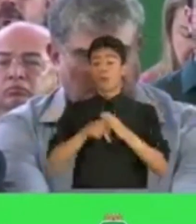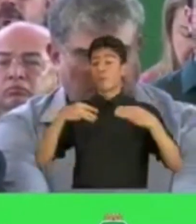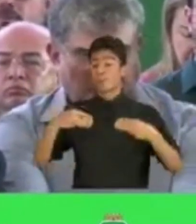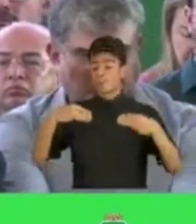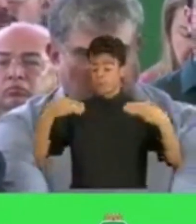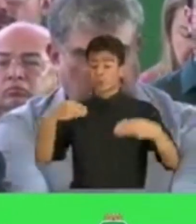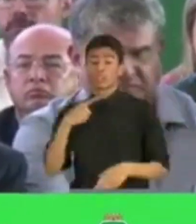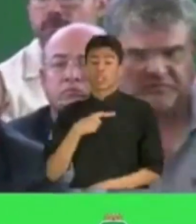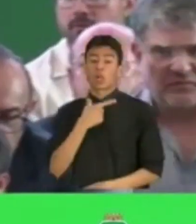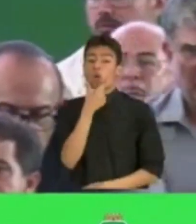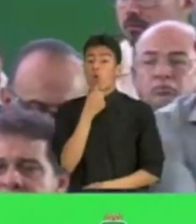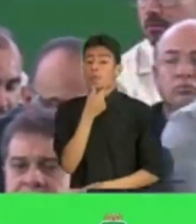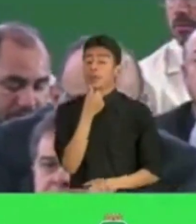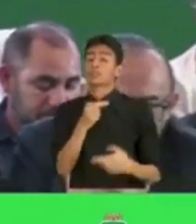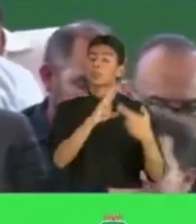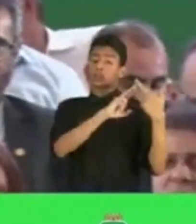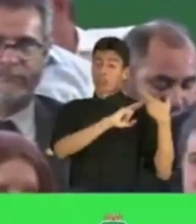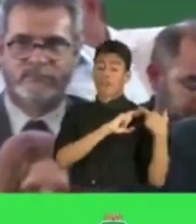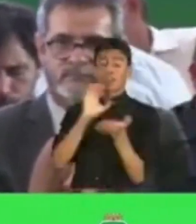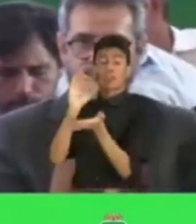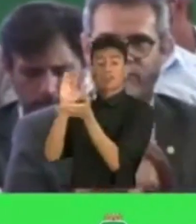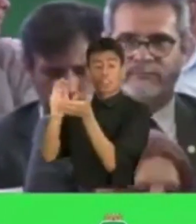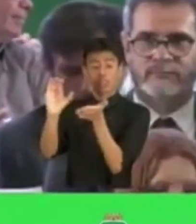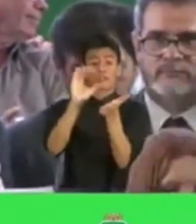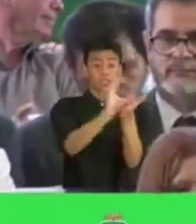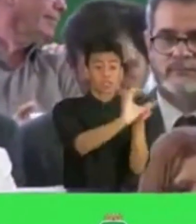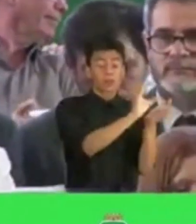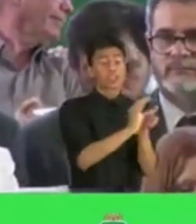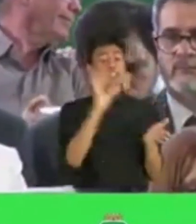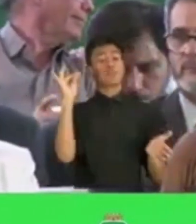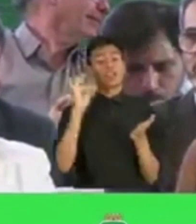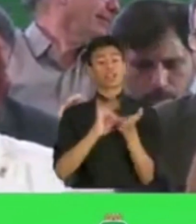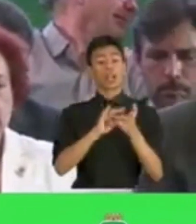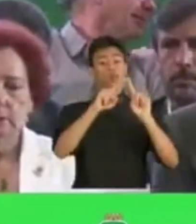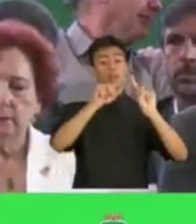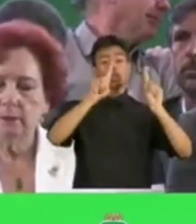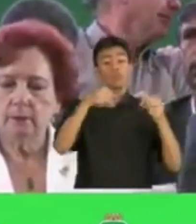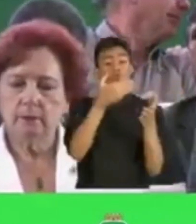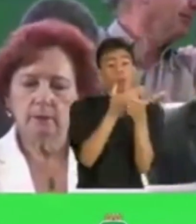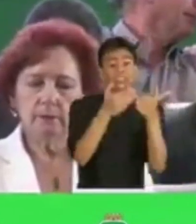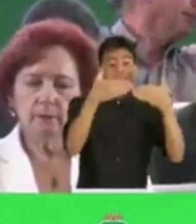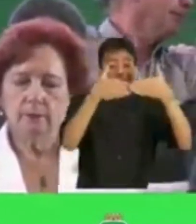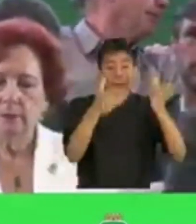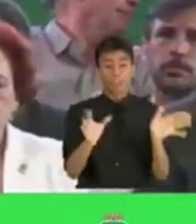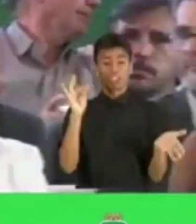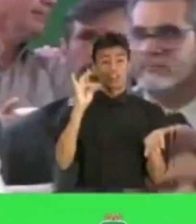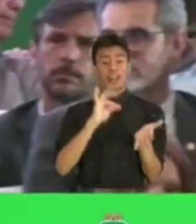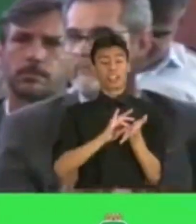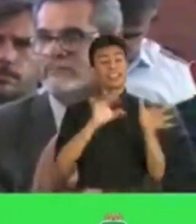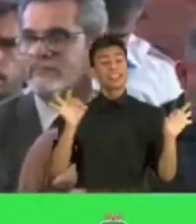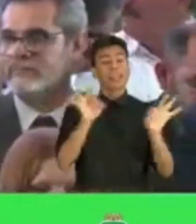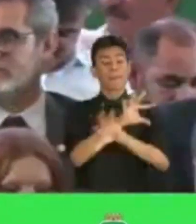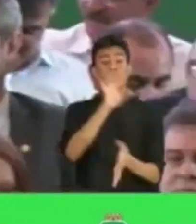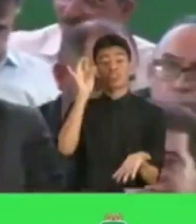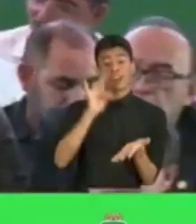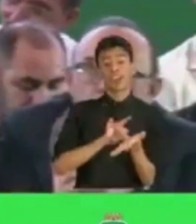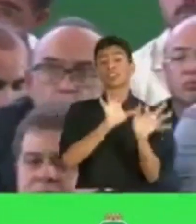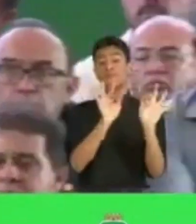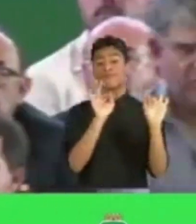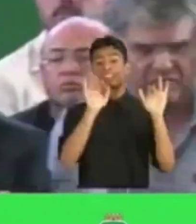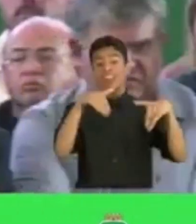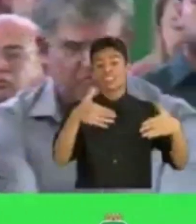a preços atuais, para que possa garantir que a obra possa ser executada ou possa ser realizada. E caso